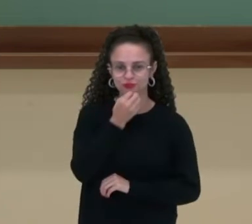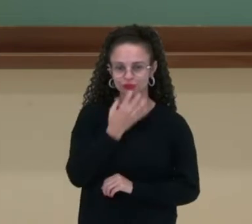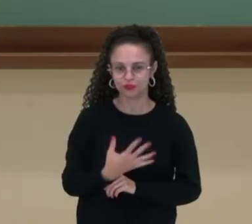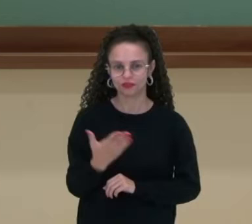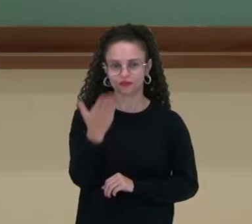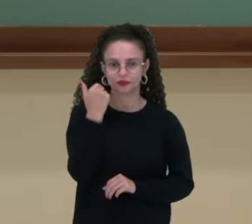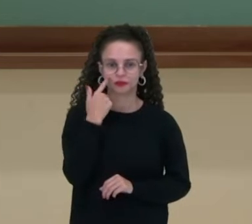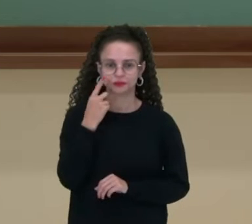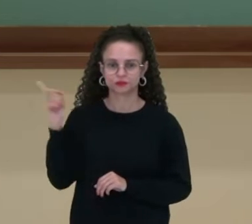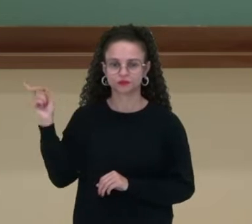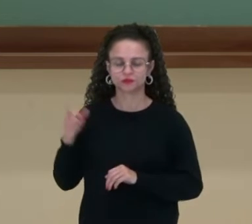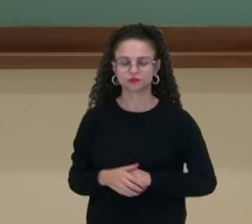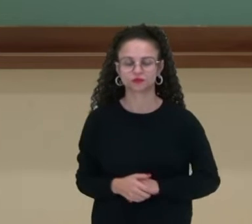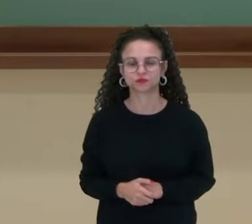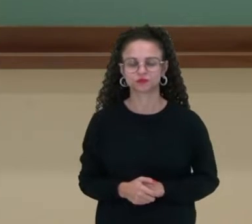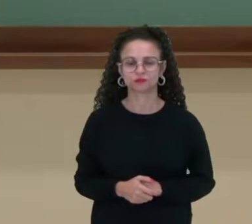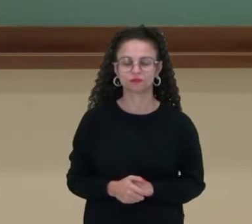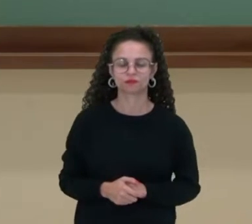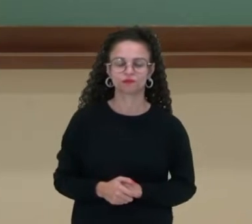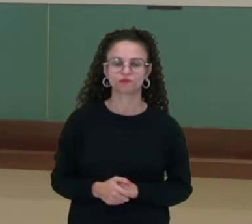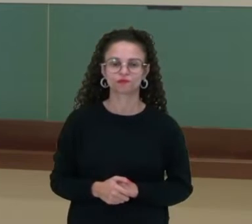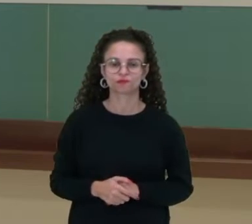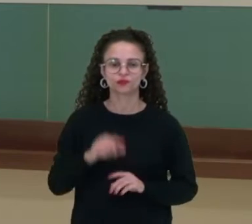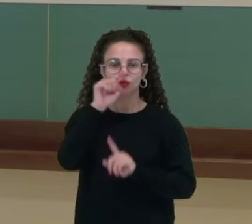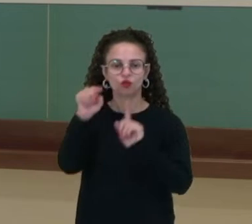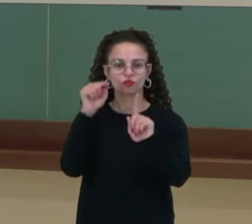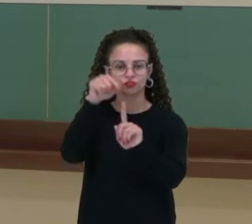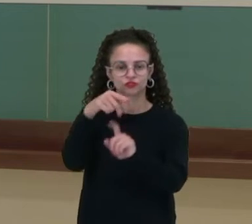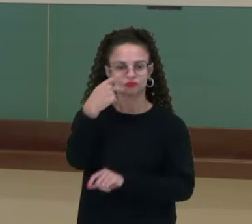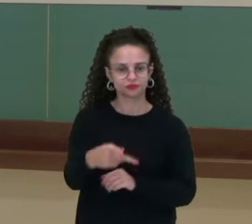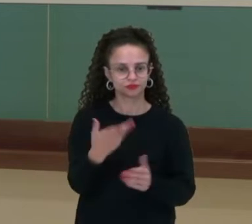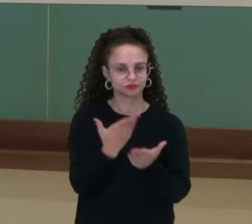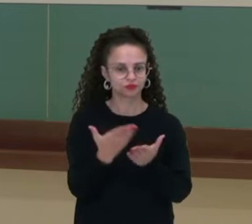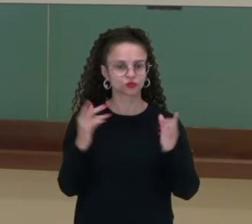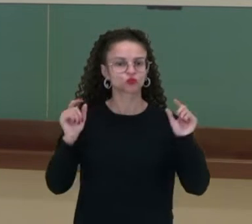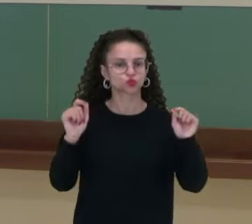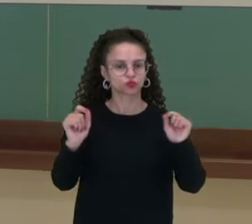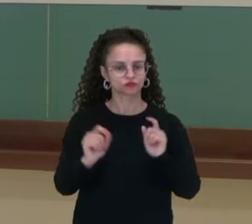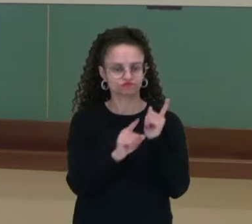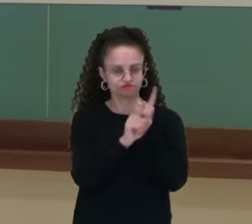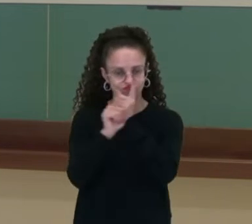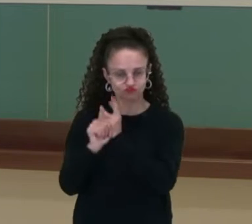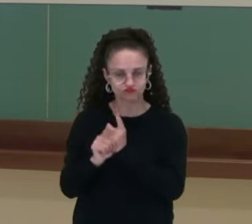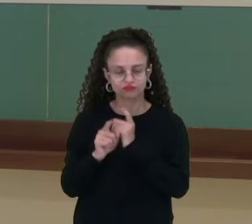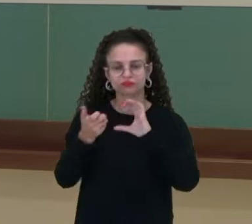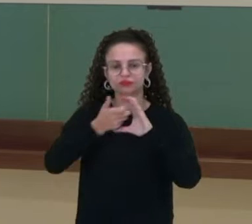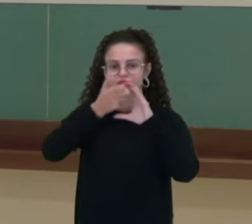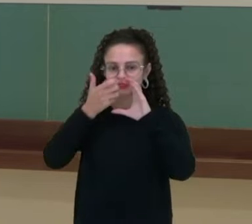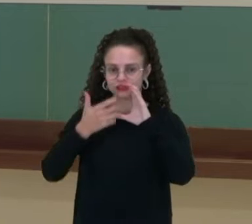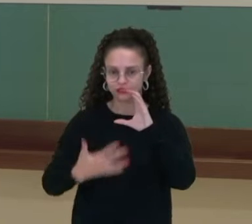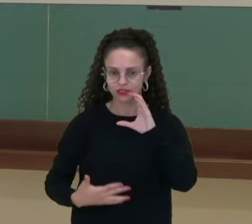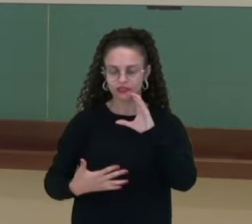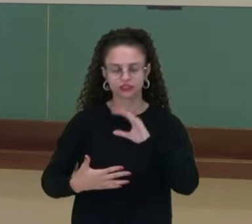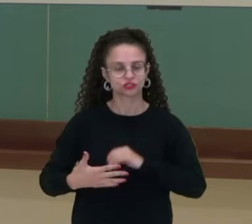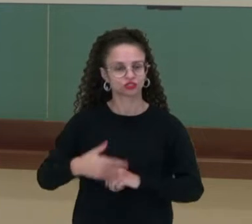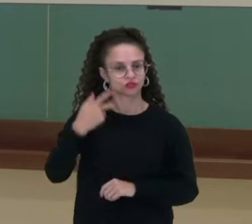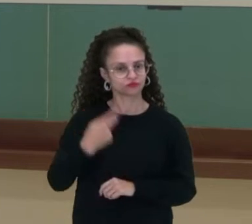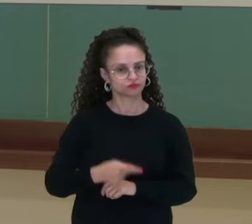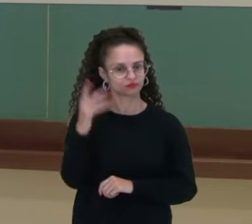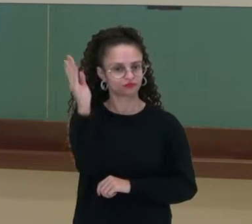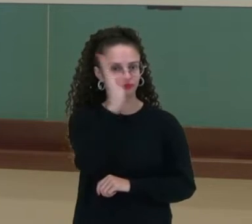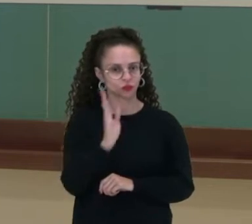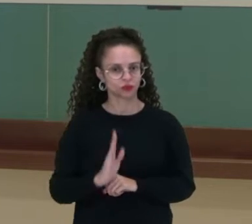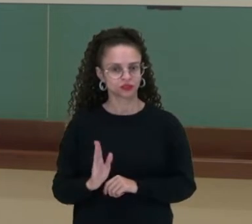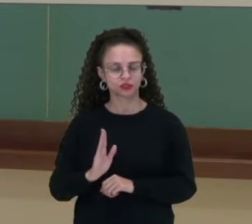Vamos lá. Então, olha só, o objetivo então desta aula é identificar as características, né, do nosso país, do Brasil,